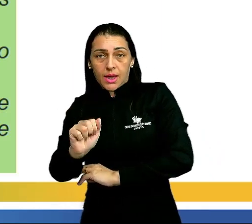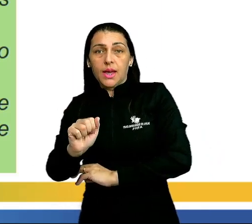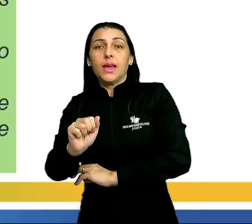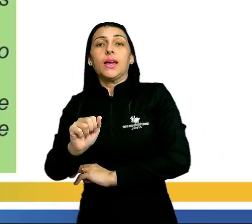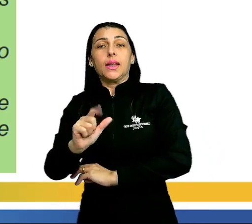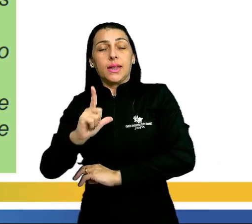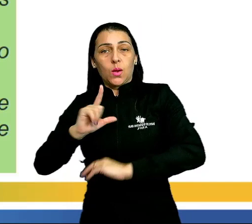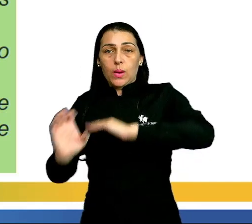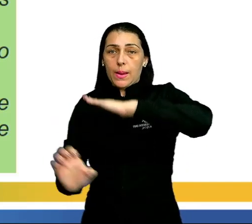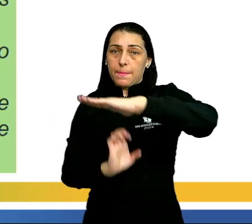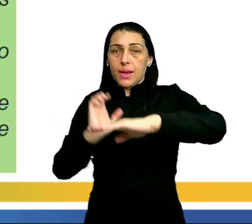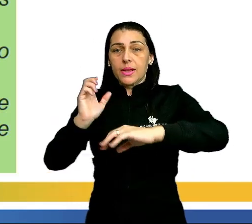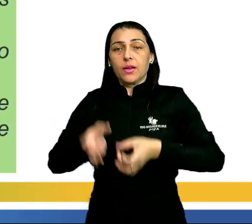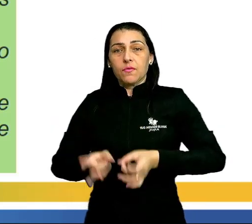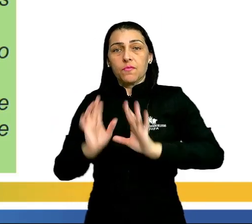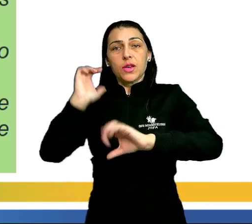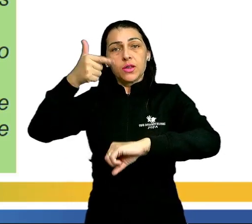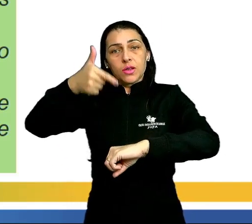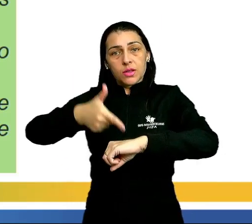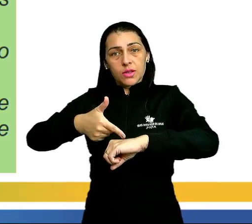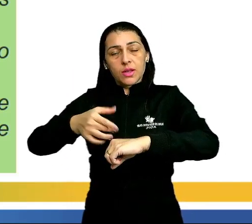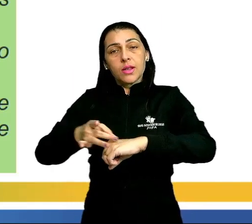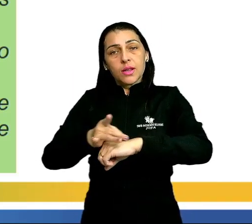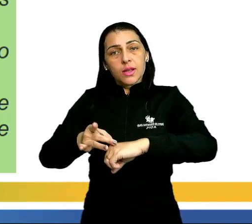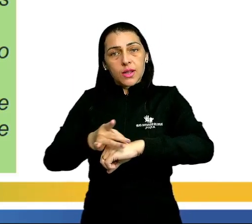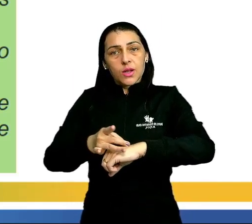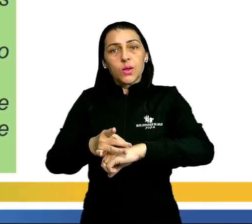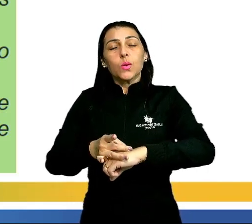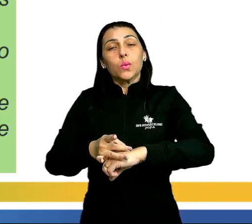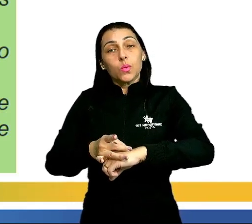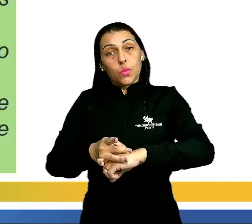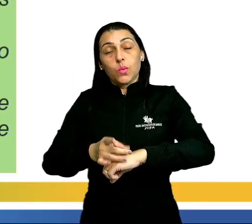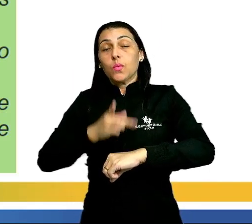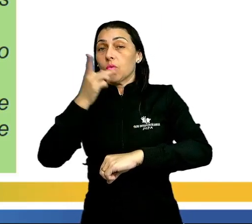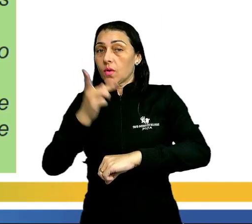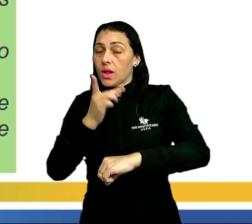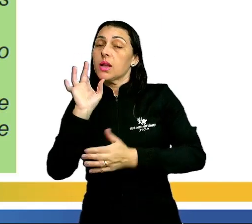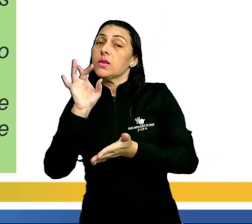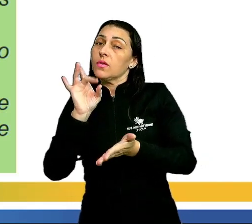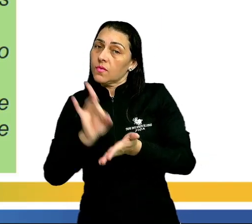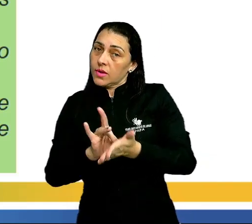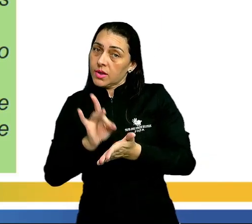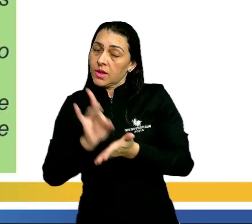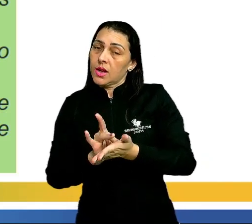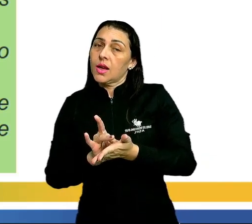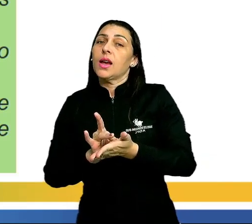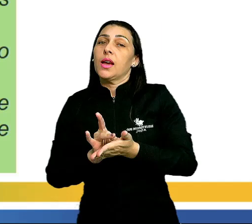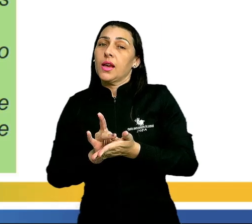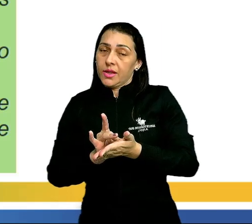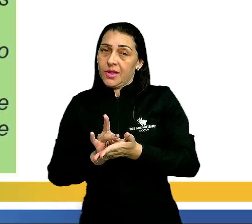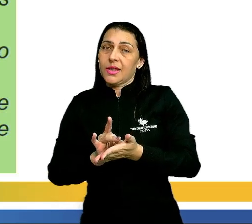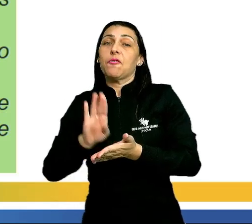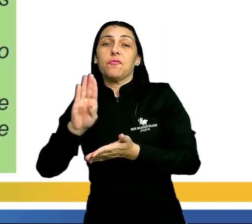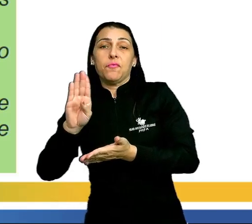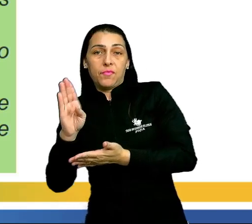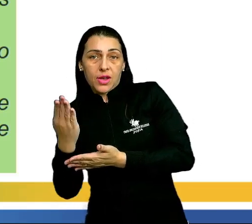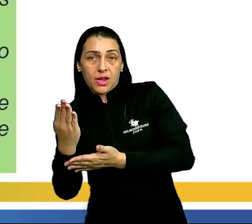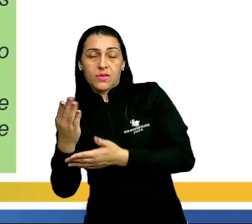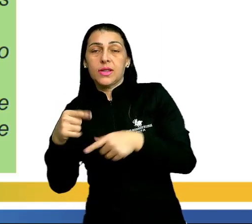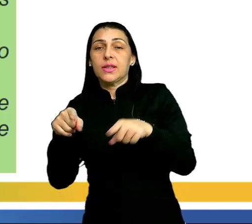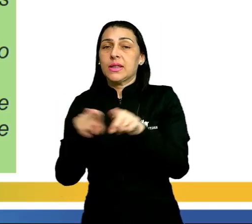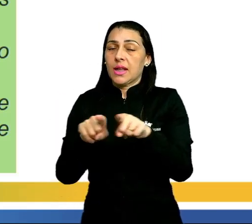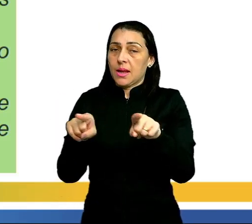de gasolina não implica necessariamente que aquilo que ela esteja dizendo seja uma coisa inútil, que seja falsa, e